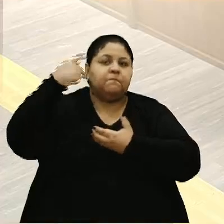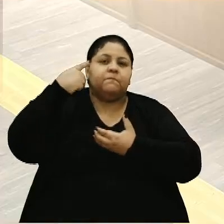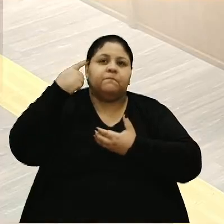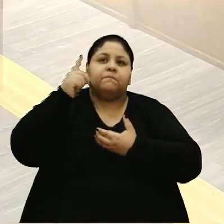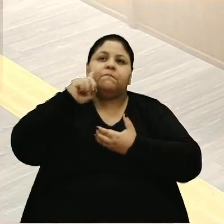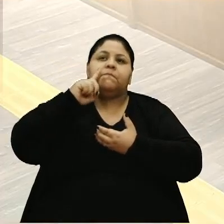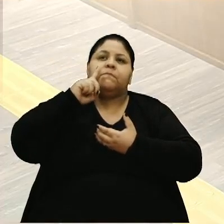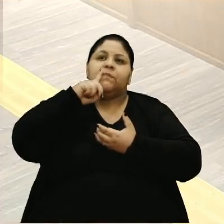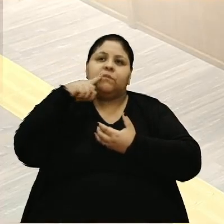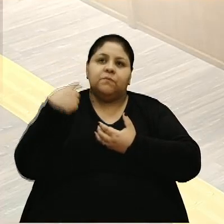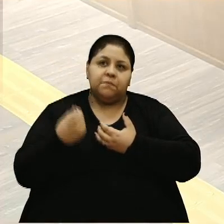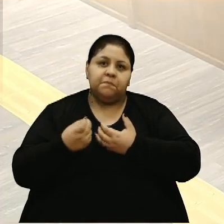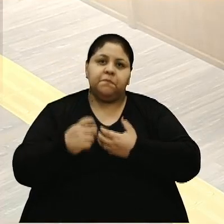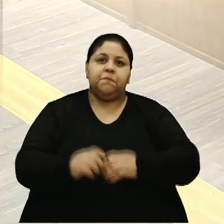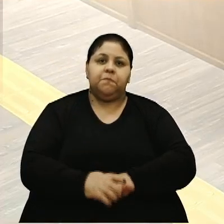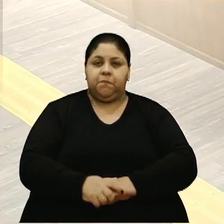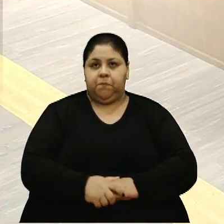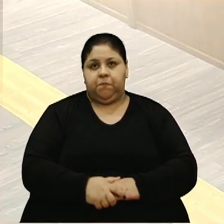Frisso.